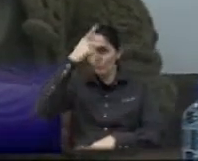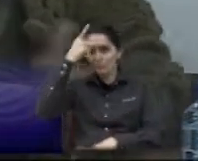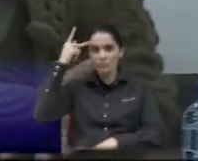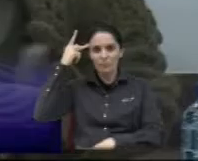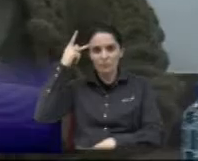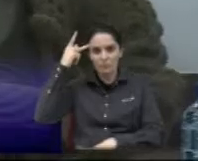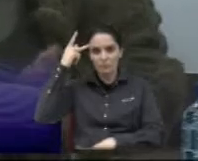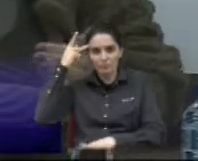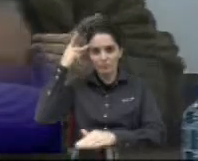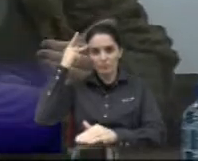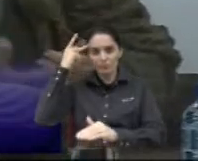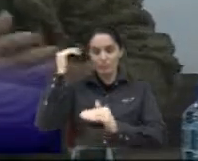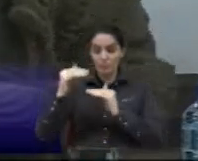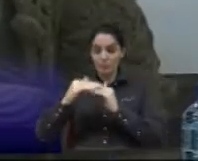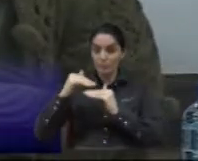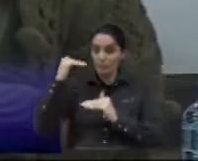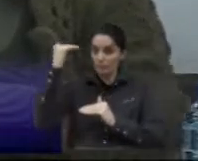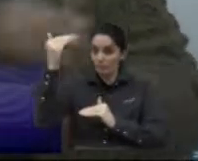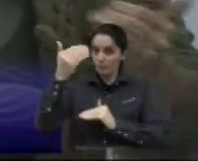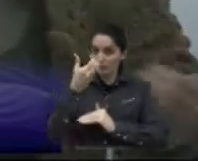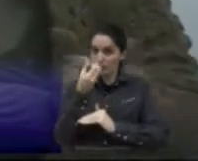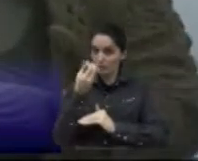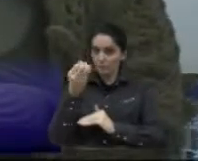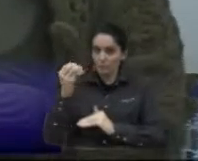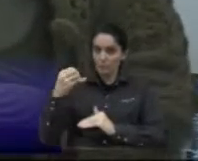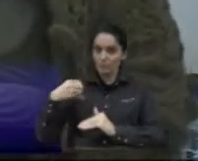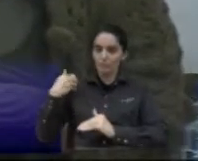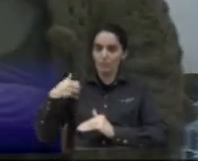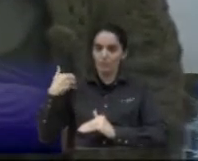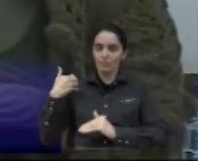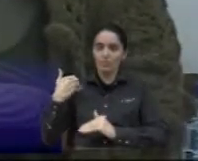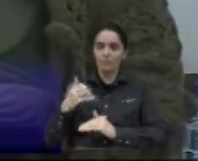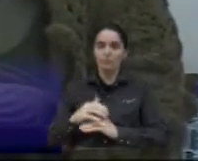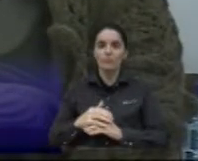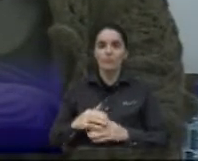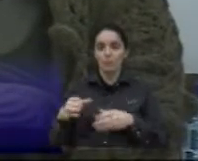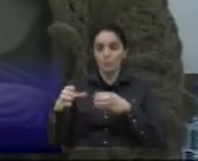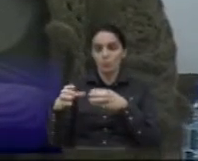pessoas acima de 60 anos, que é o grupo de risco, fora os outros, e que fosse